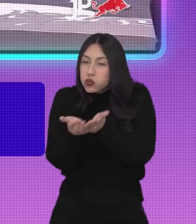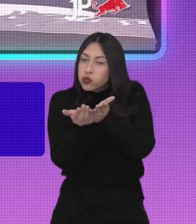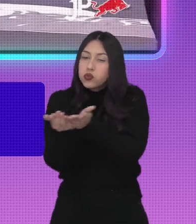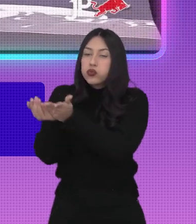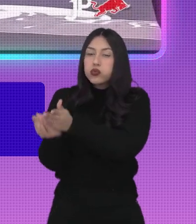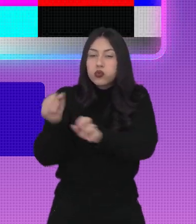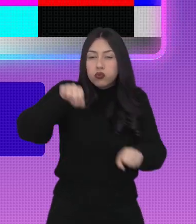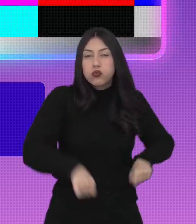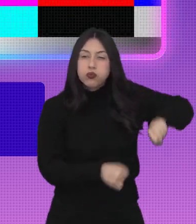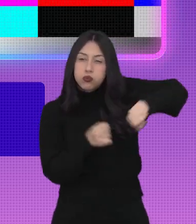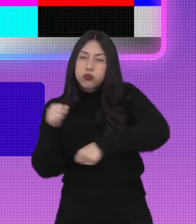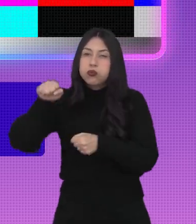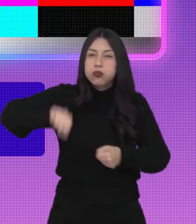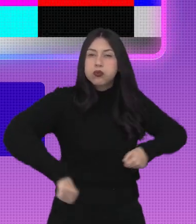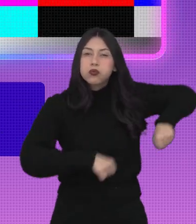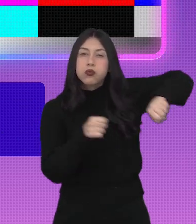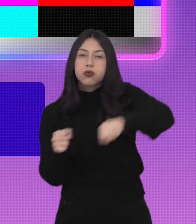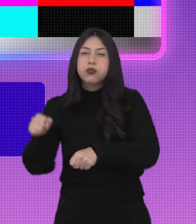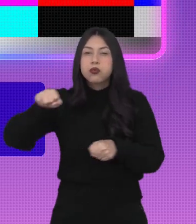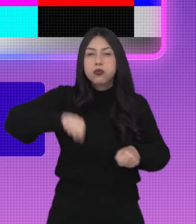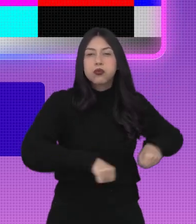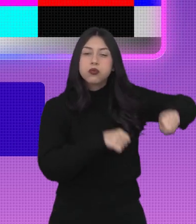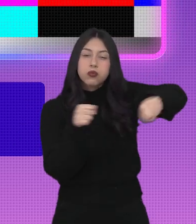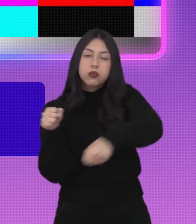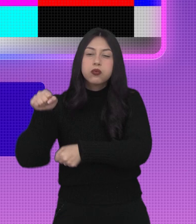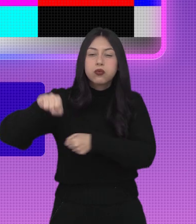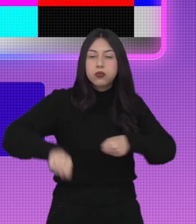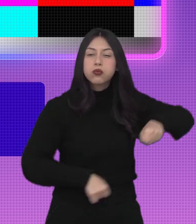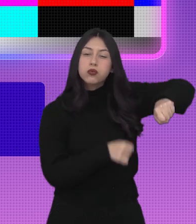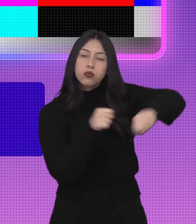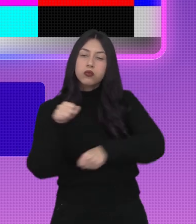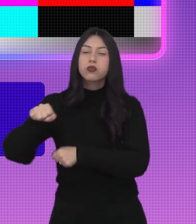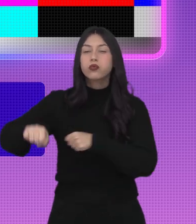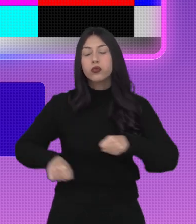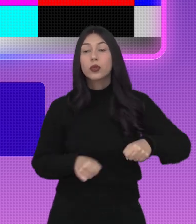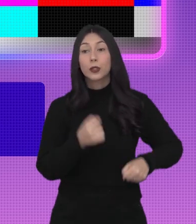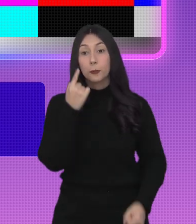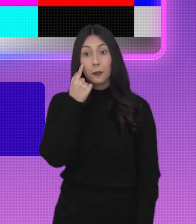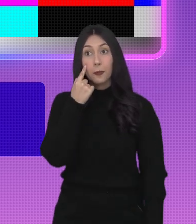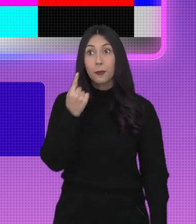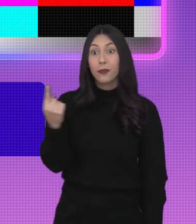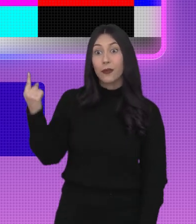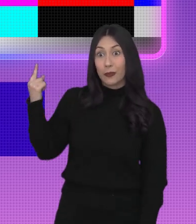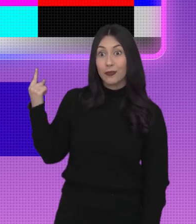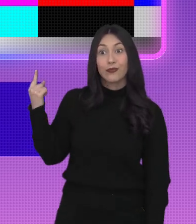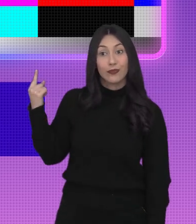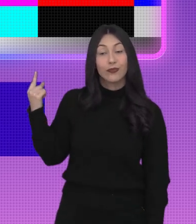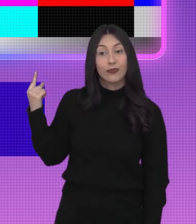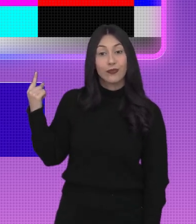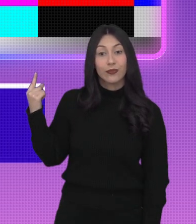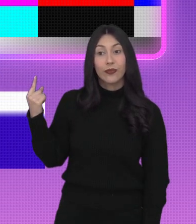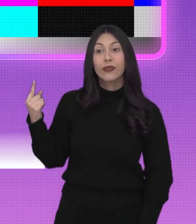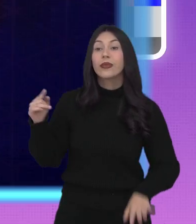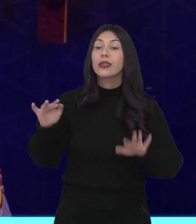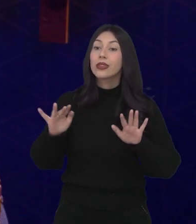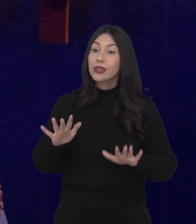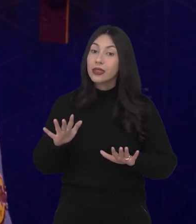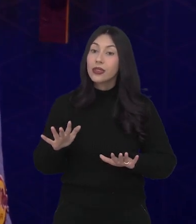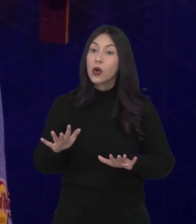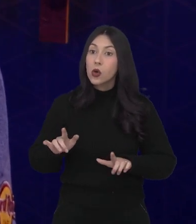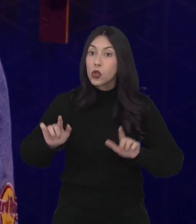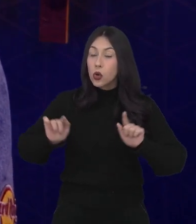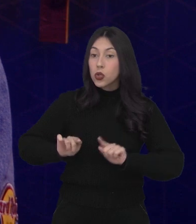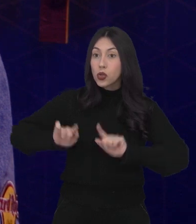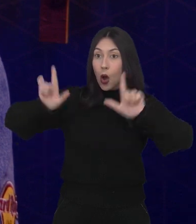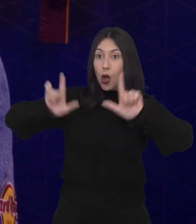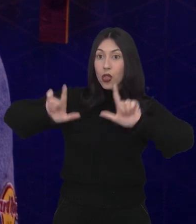a canoagem slalom extremo, ou o caiaque cross, né? Em Tóquio, que a